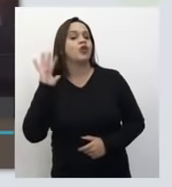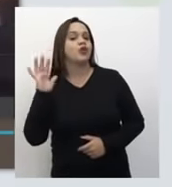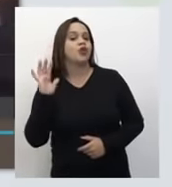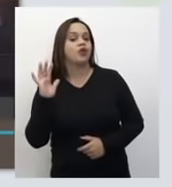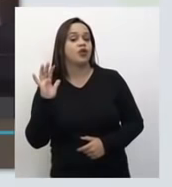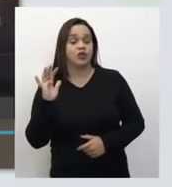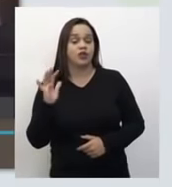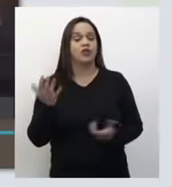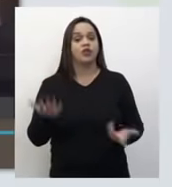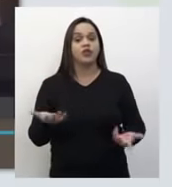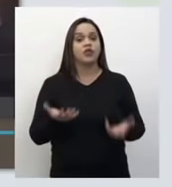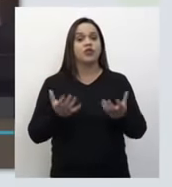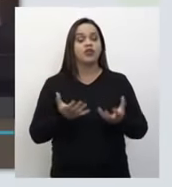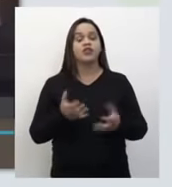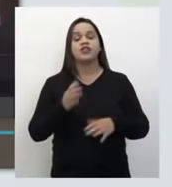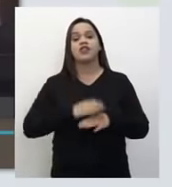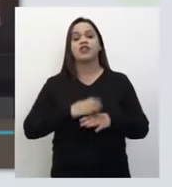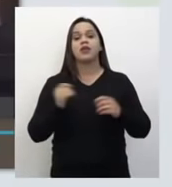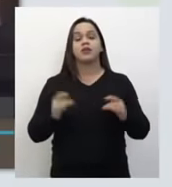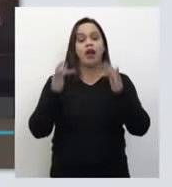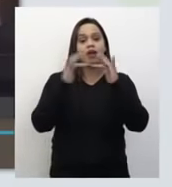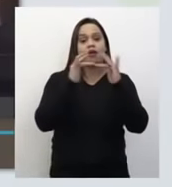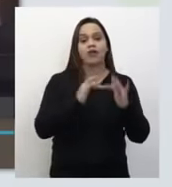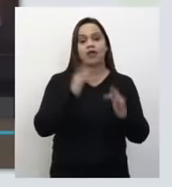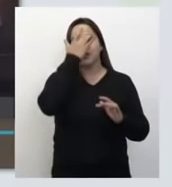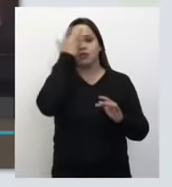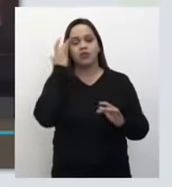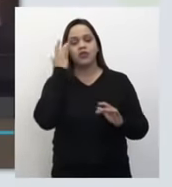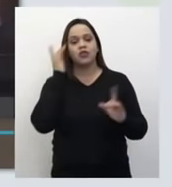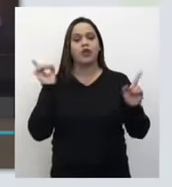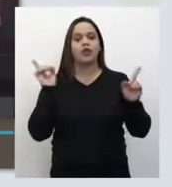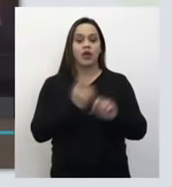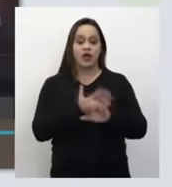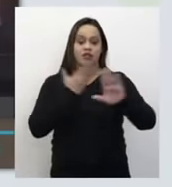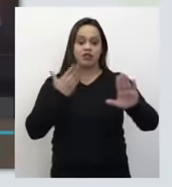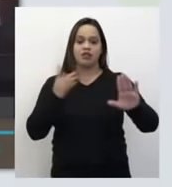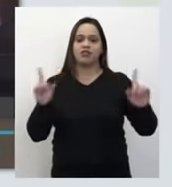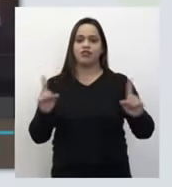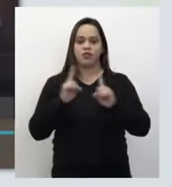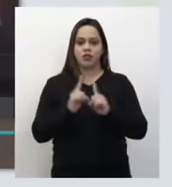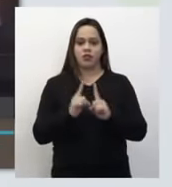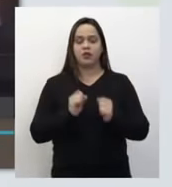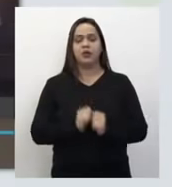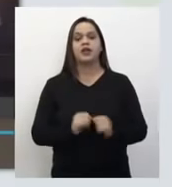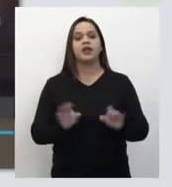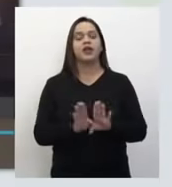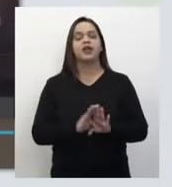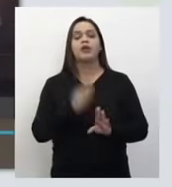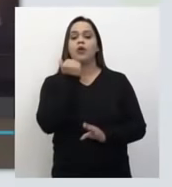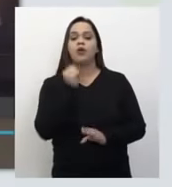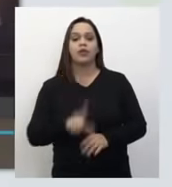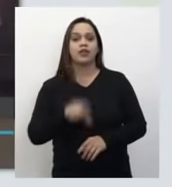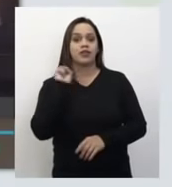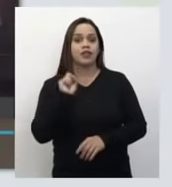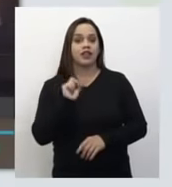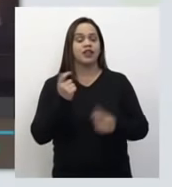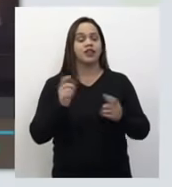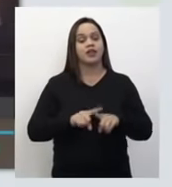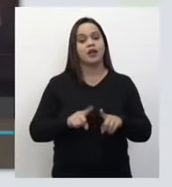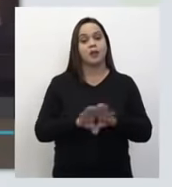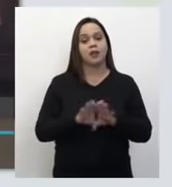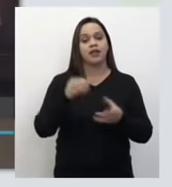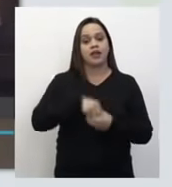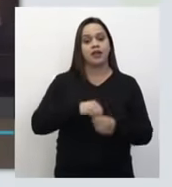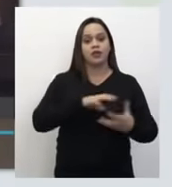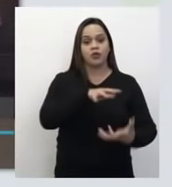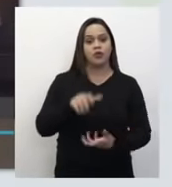para conectar as pessoas e diminuir as distâncias entre elas? Qual é a sua comida preferida? E qual é o seu lugar preferido no mundo?